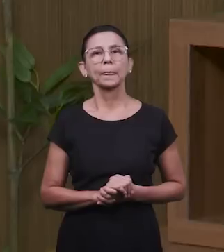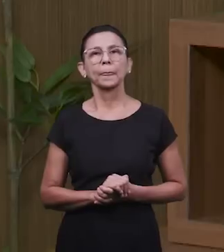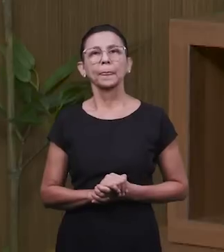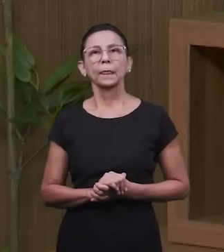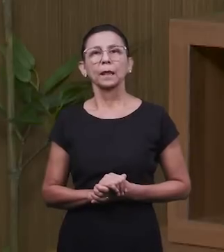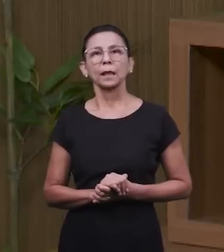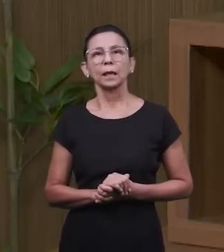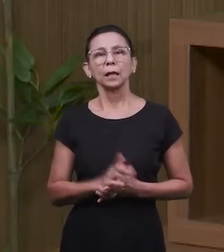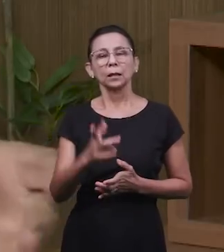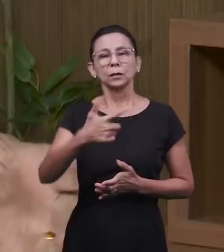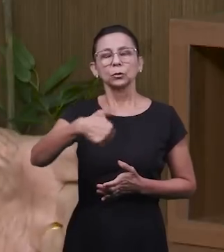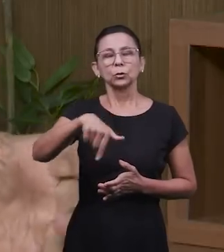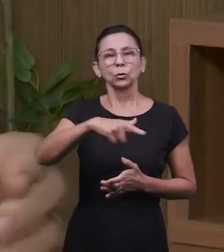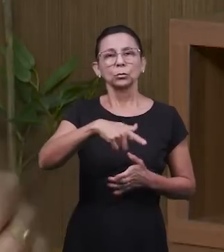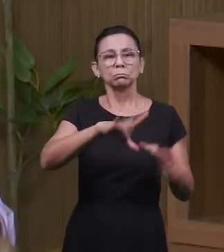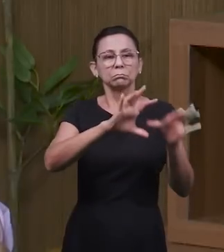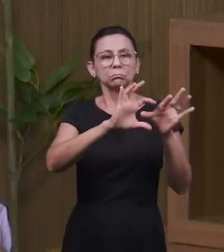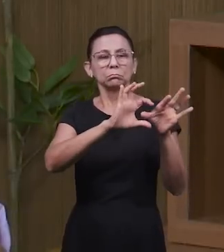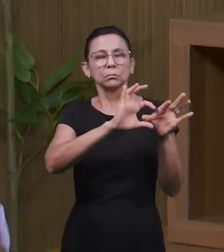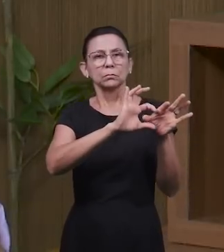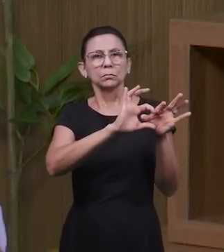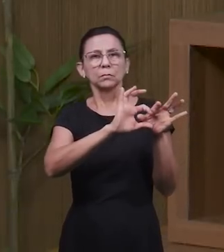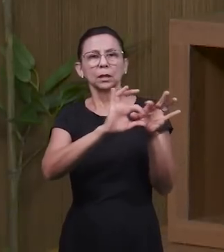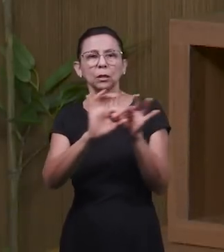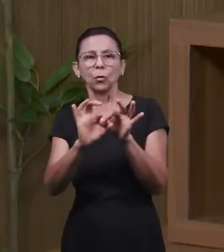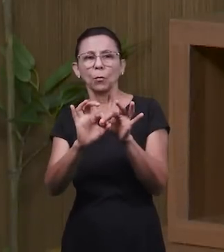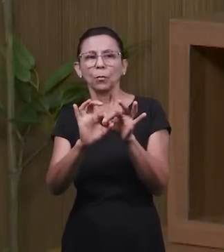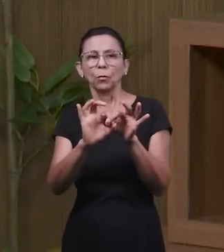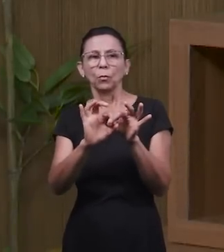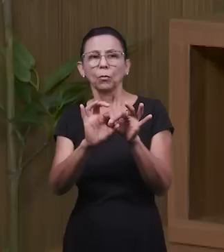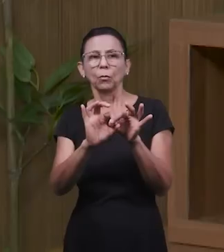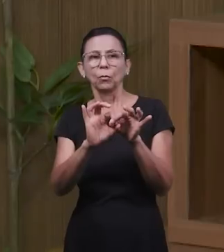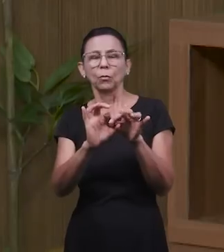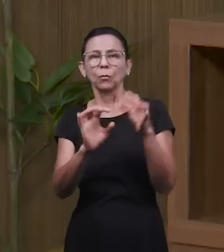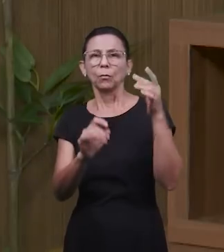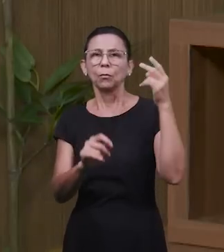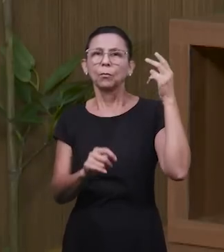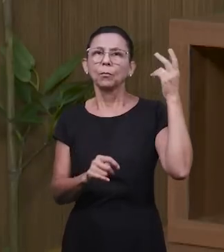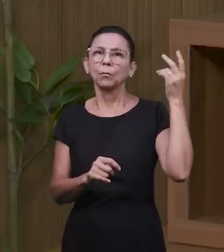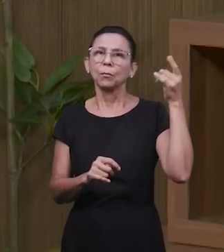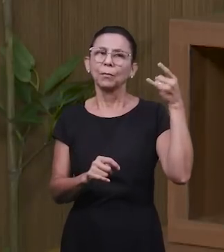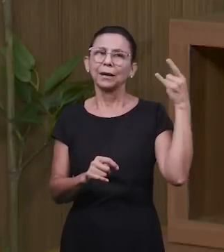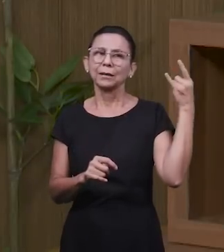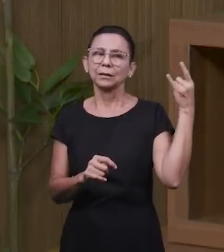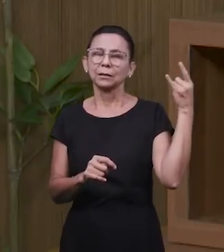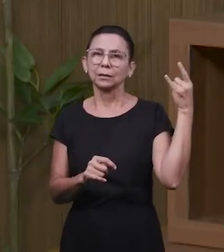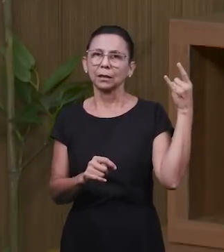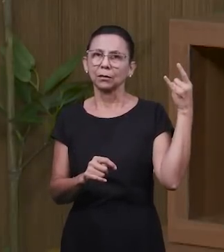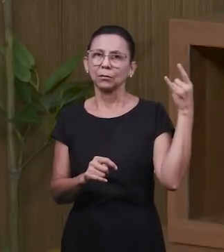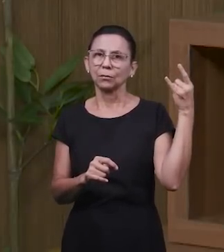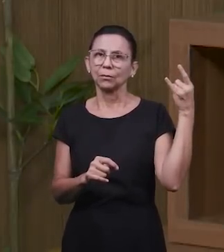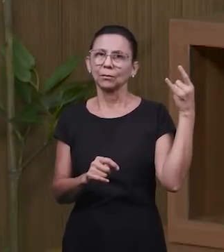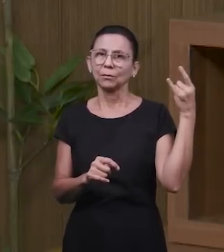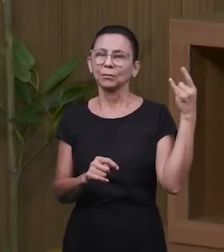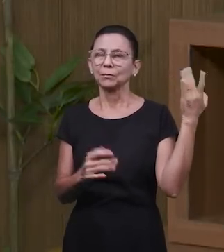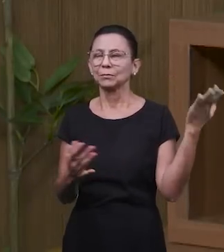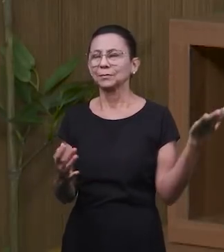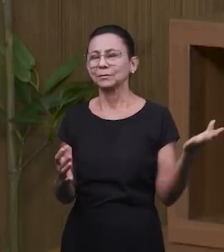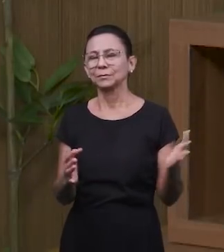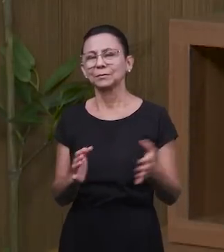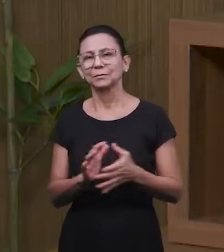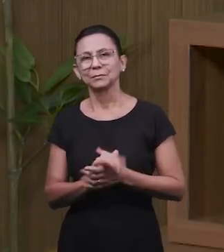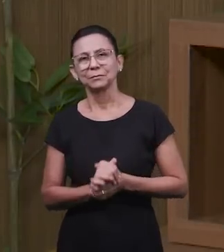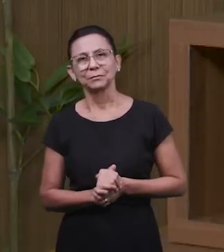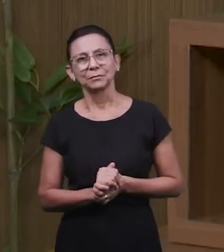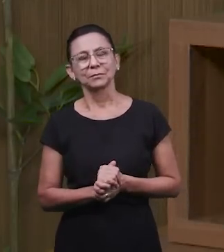Então, é ter em comum. Mas ter em comum o material. Quando a Bíblia está falando de